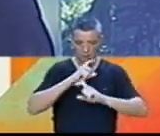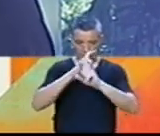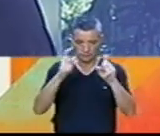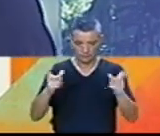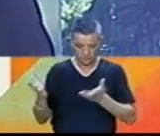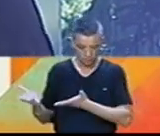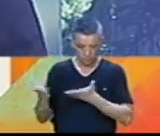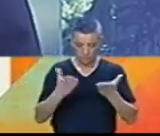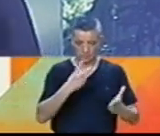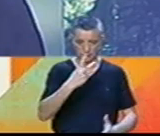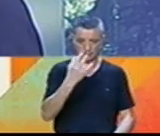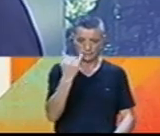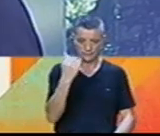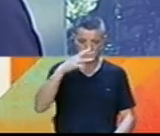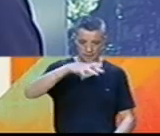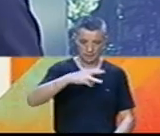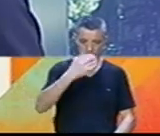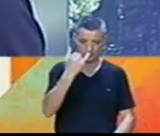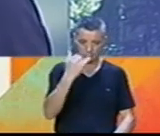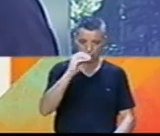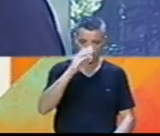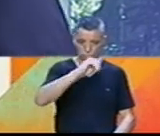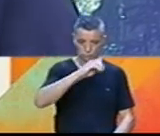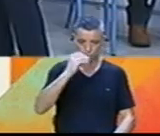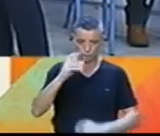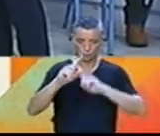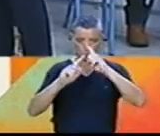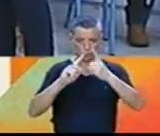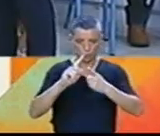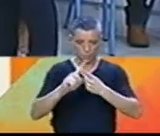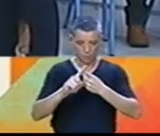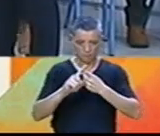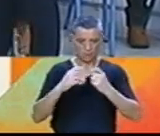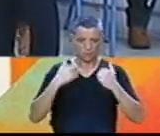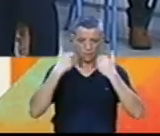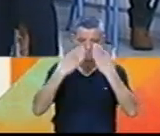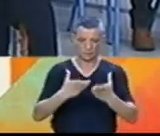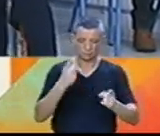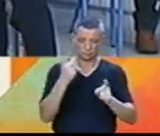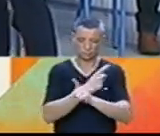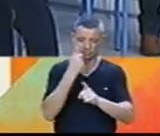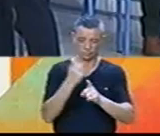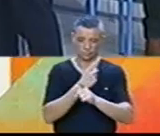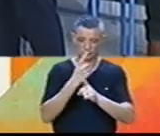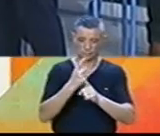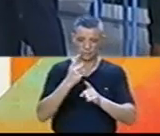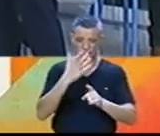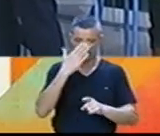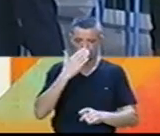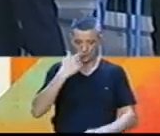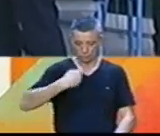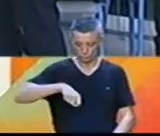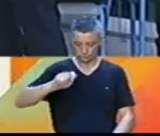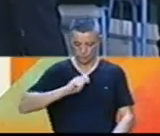convite para irem a Vimioso, não só neste fim de semana, mas ao longo de todo o ano, que temos, de facto, muita oferta para todo o público. E os nossos amigos espanhóis